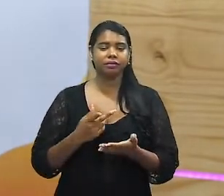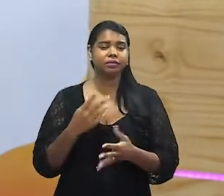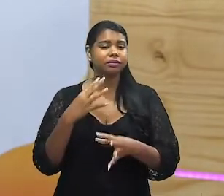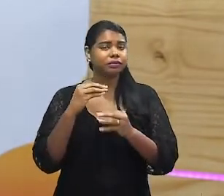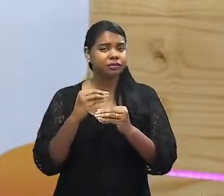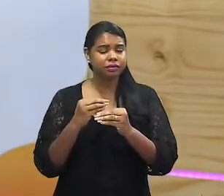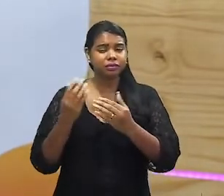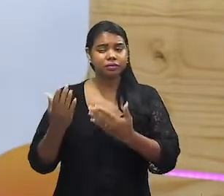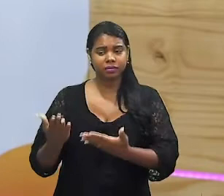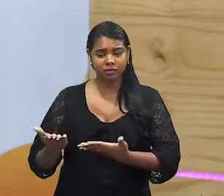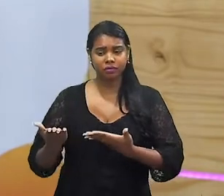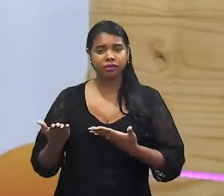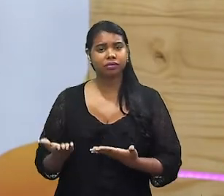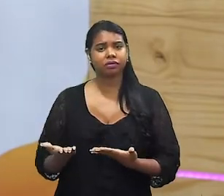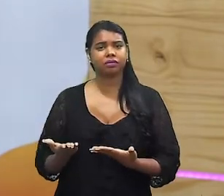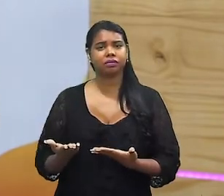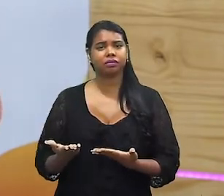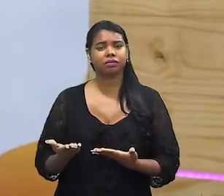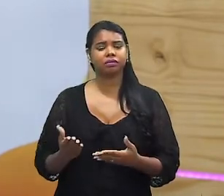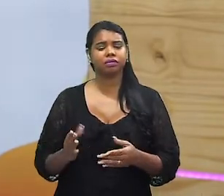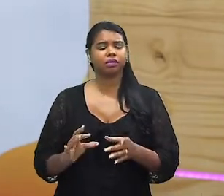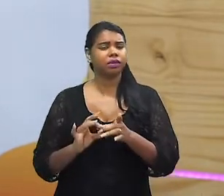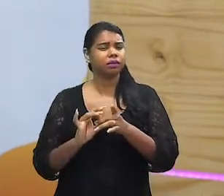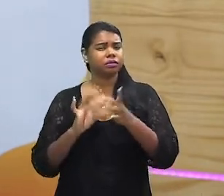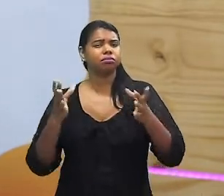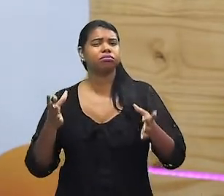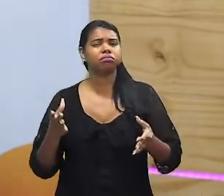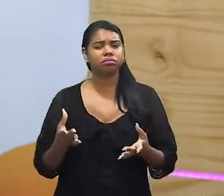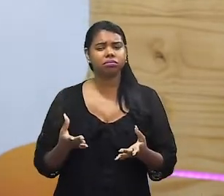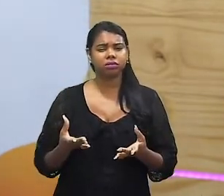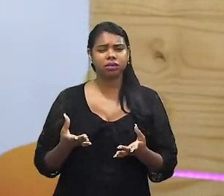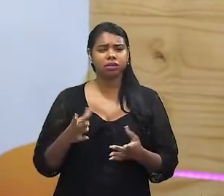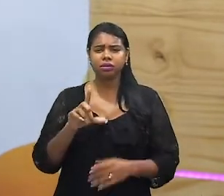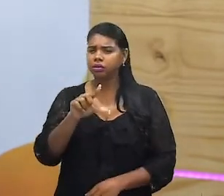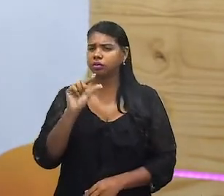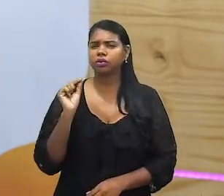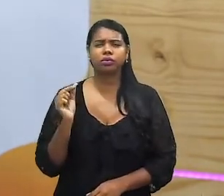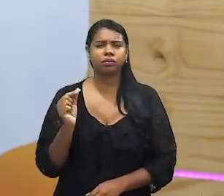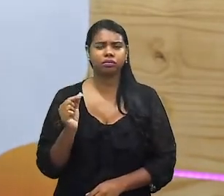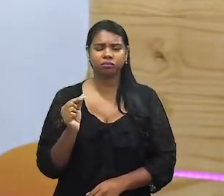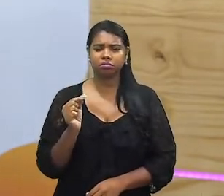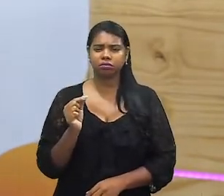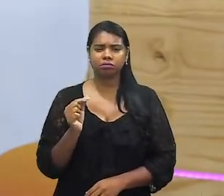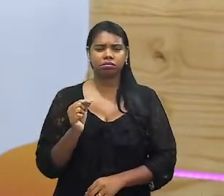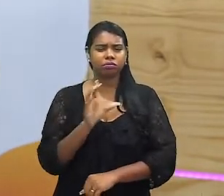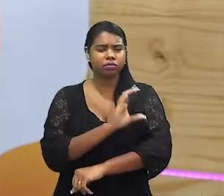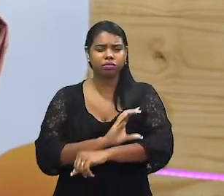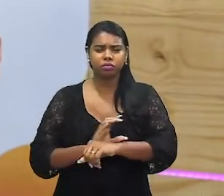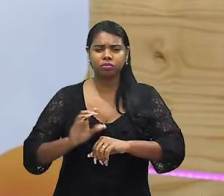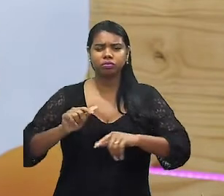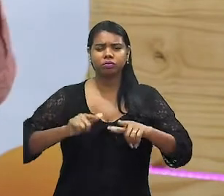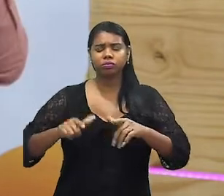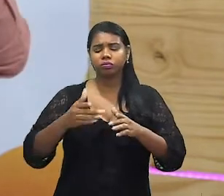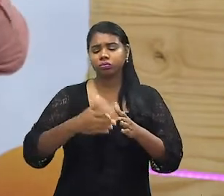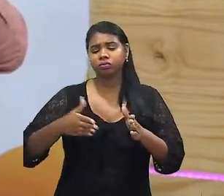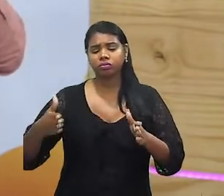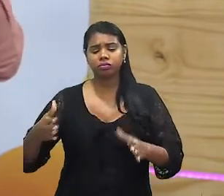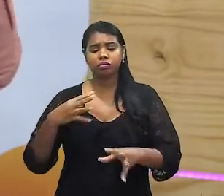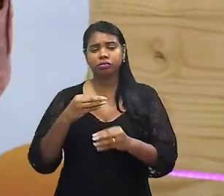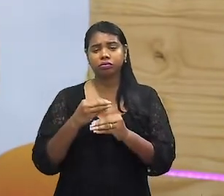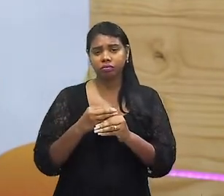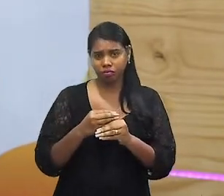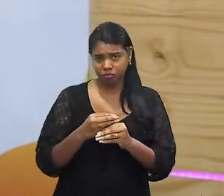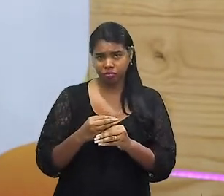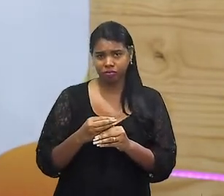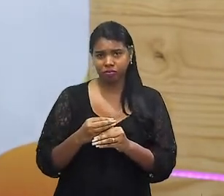são convidados a serem mais autônomos em relação às próprias escolhas. Mas vocês ainda estão num processo, vocês estão